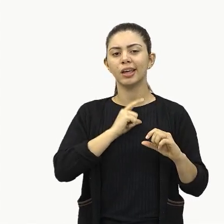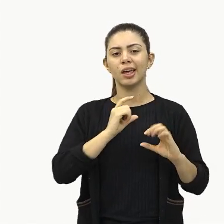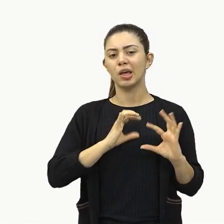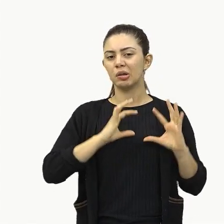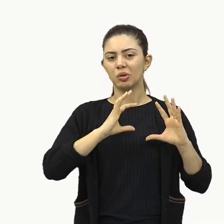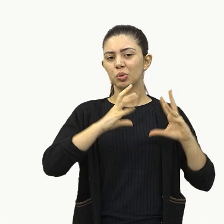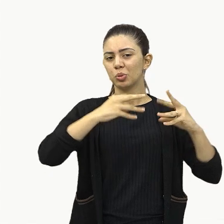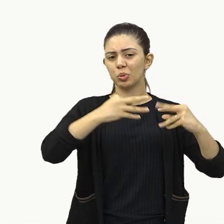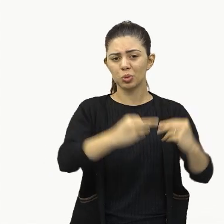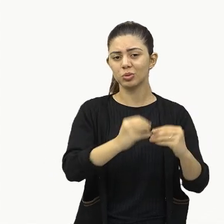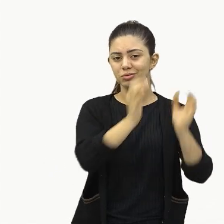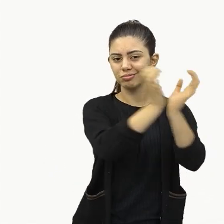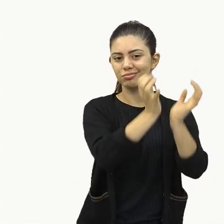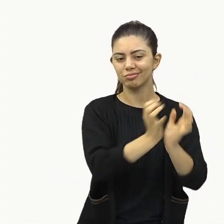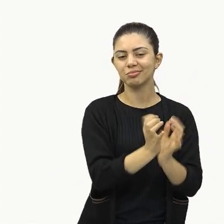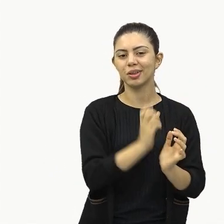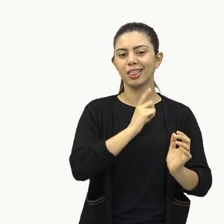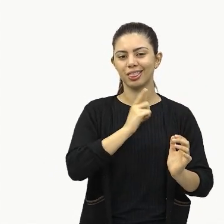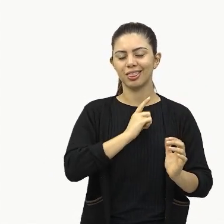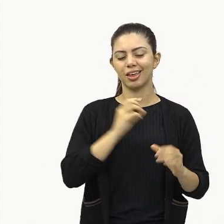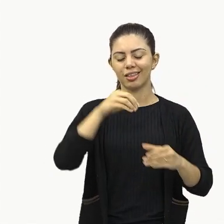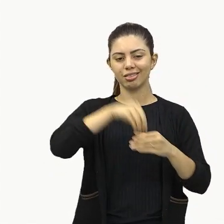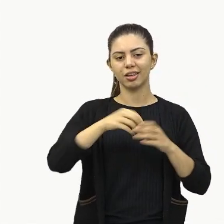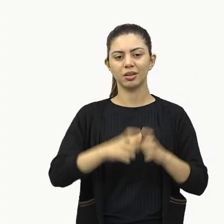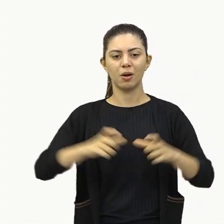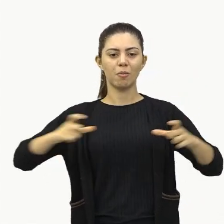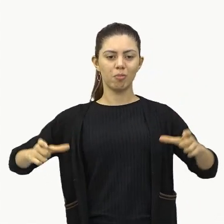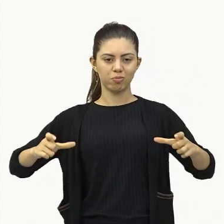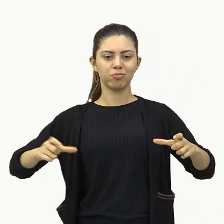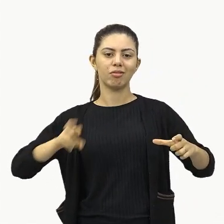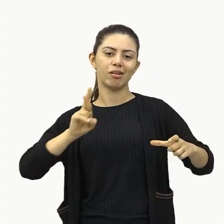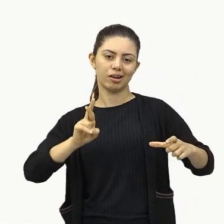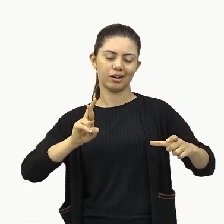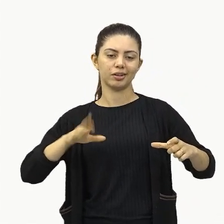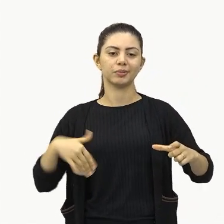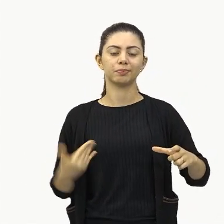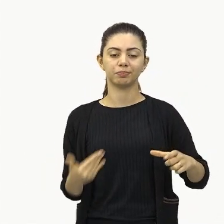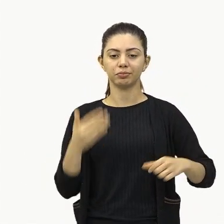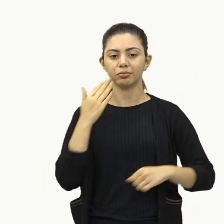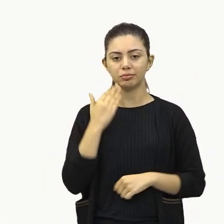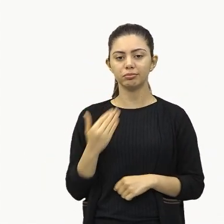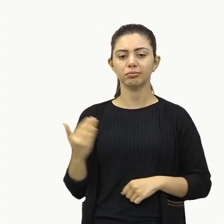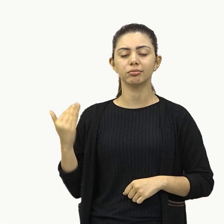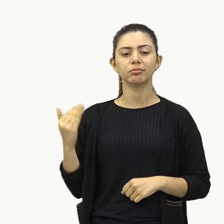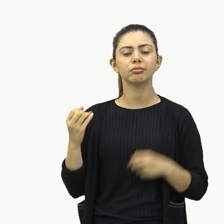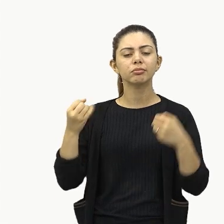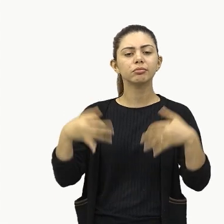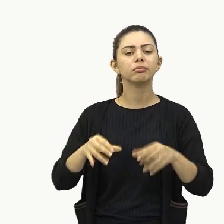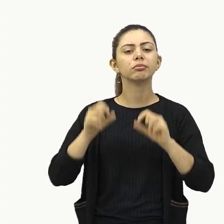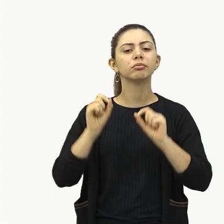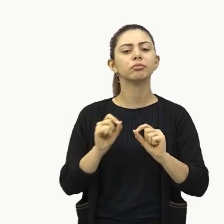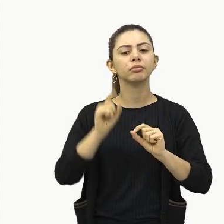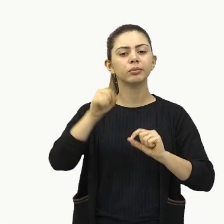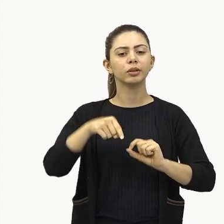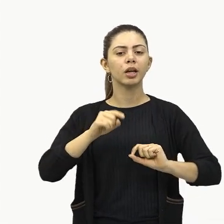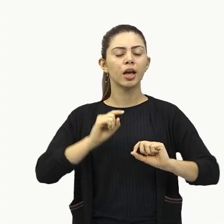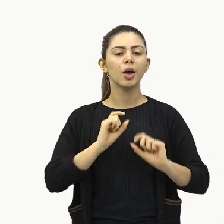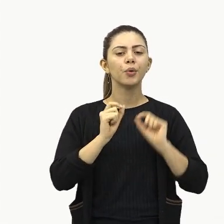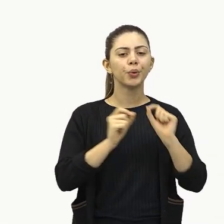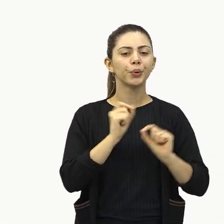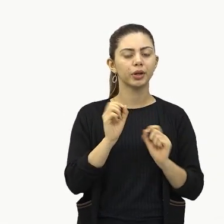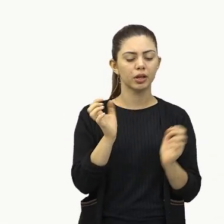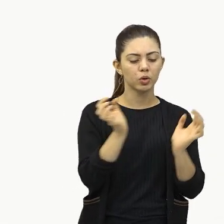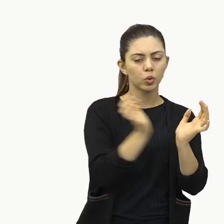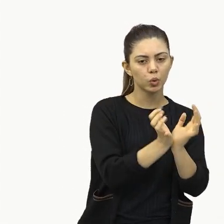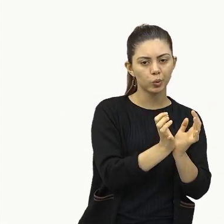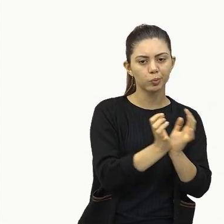esses que nós acabamos de estudar. O conjunto dos números reais, nós dizemos que ele é, mais do que nunca,